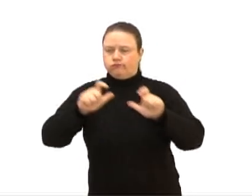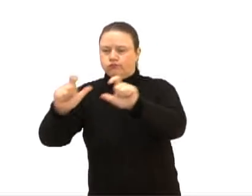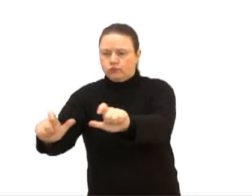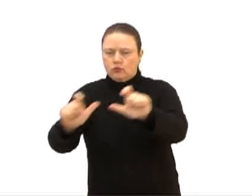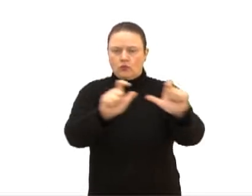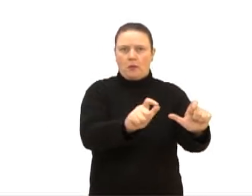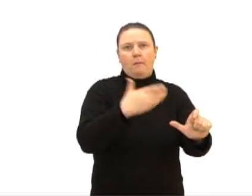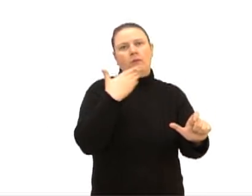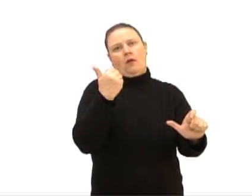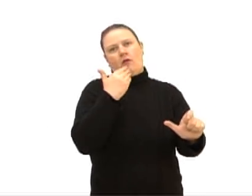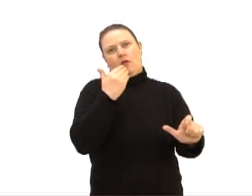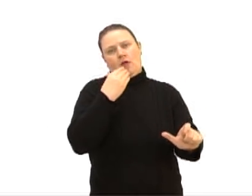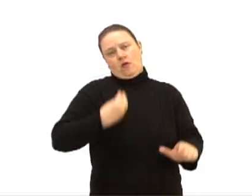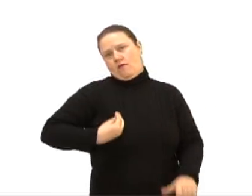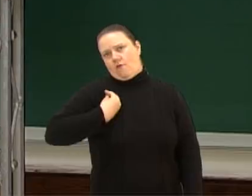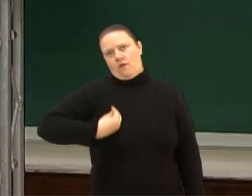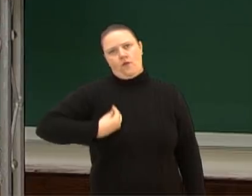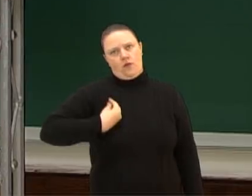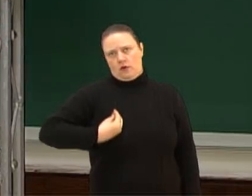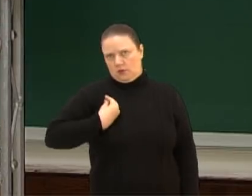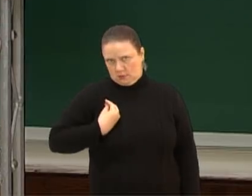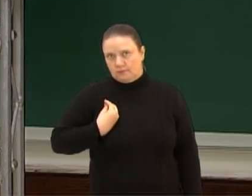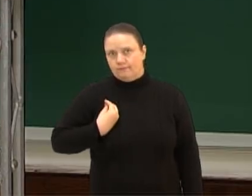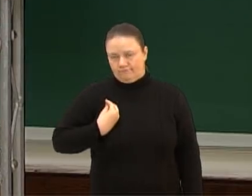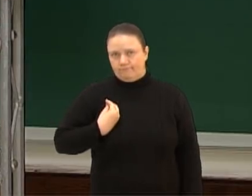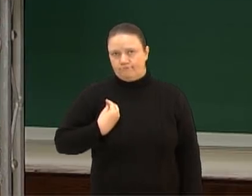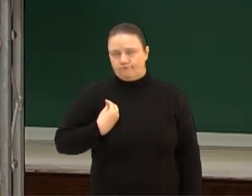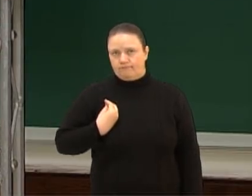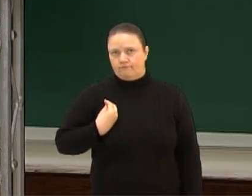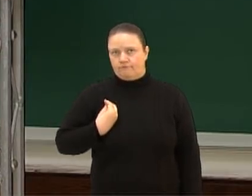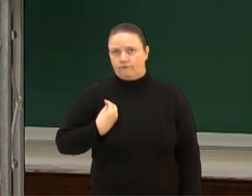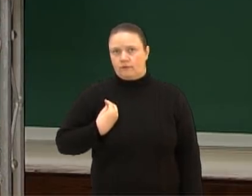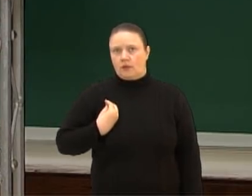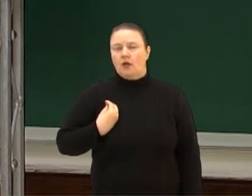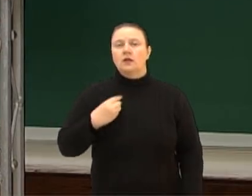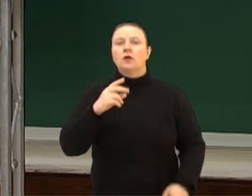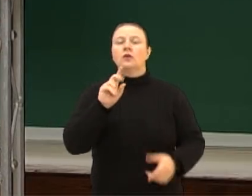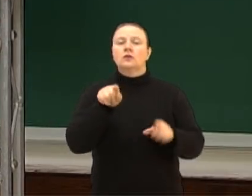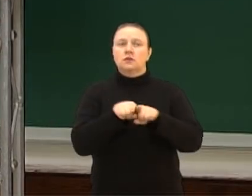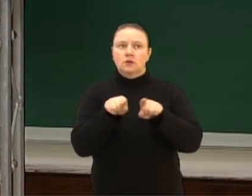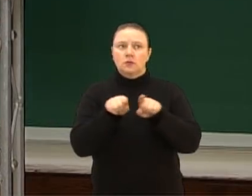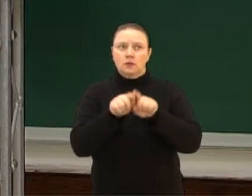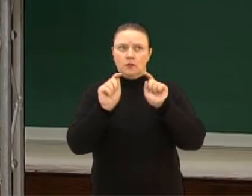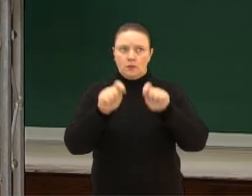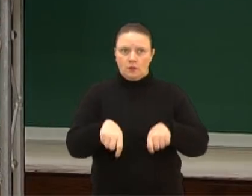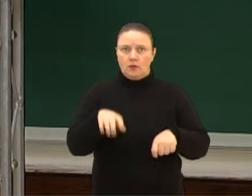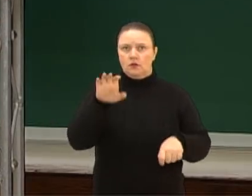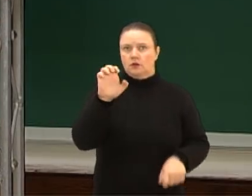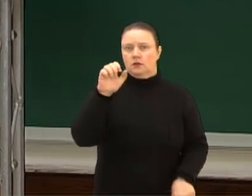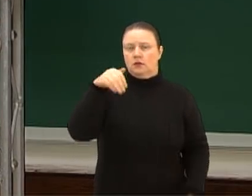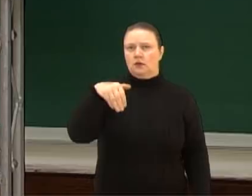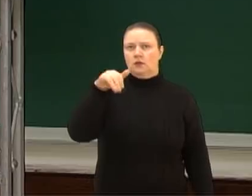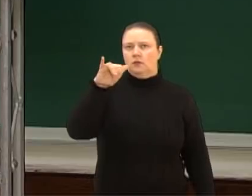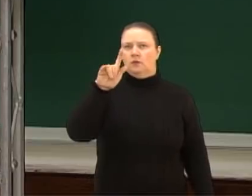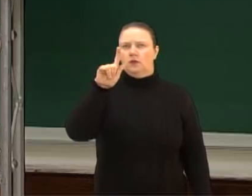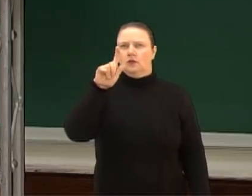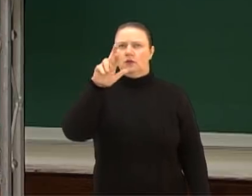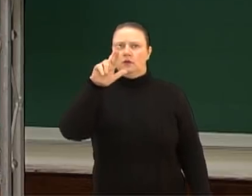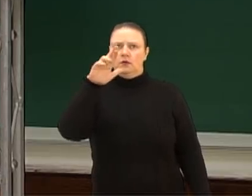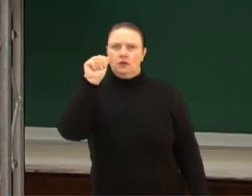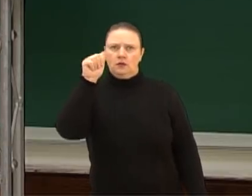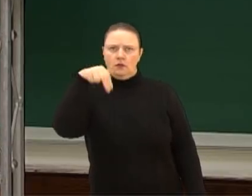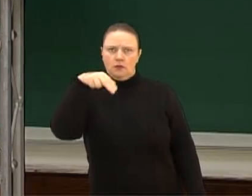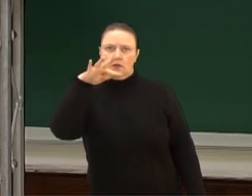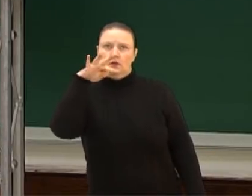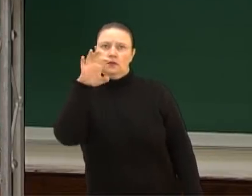de melhores condições. No caso, é considerado emigrante. Então, seria esse sentido número